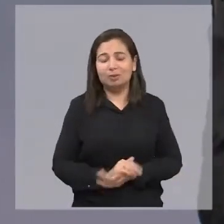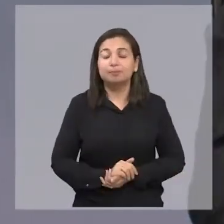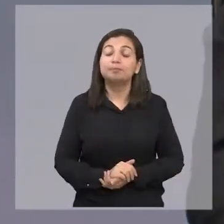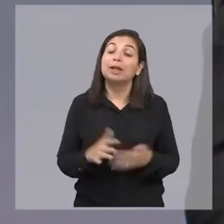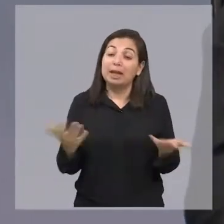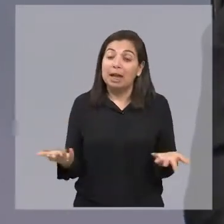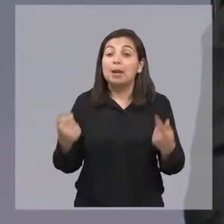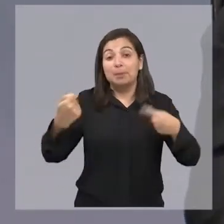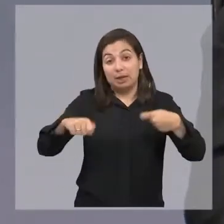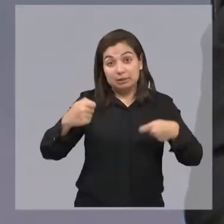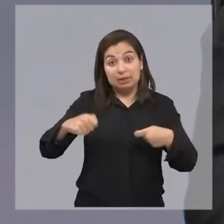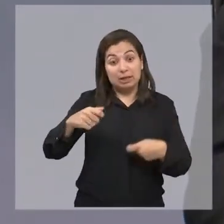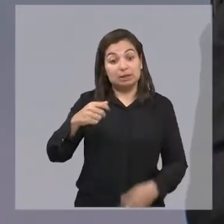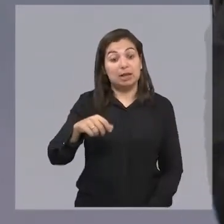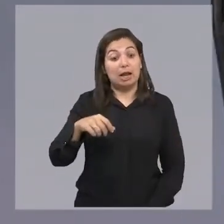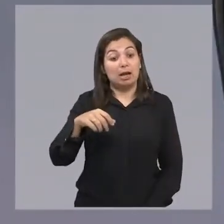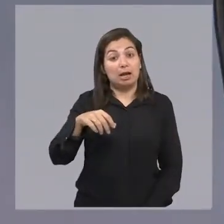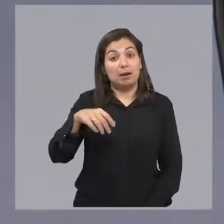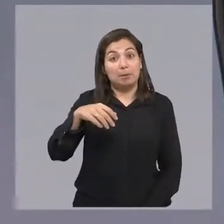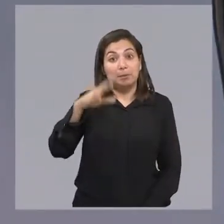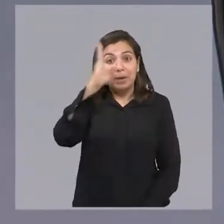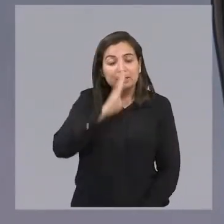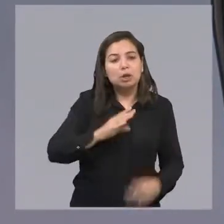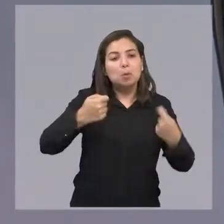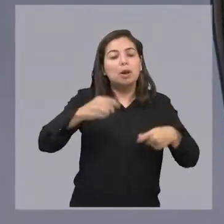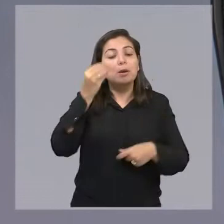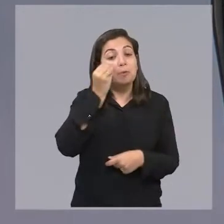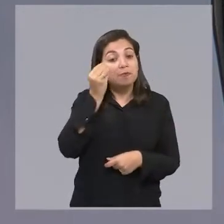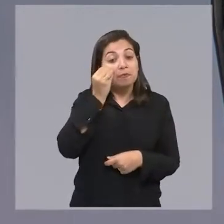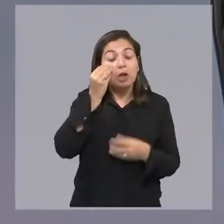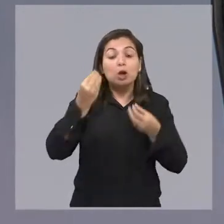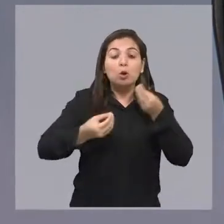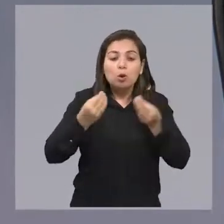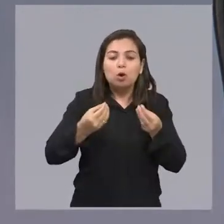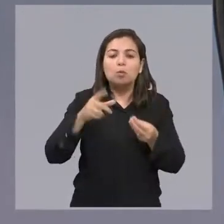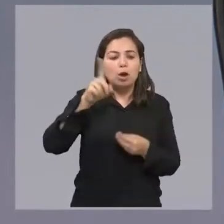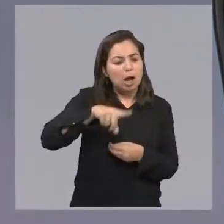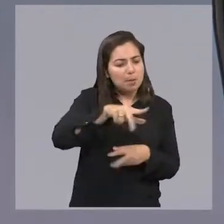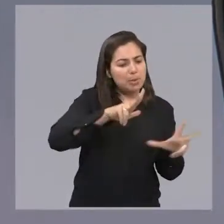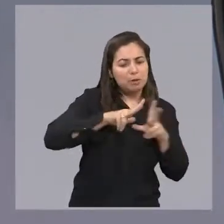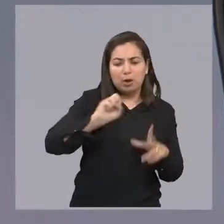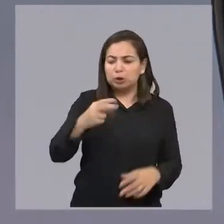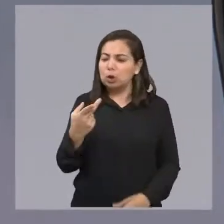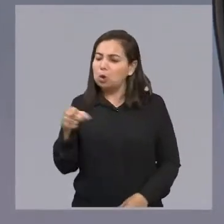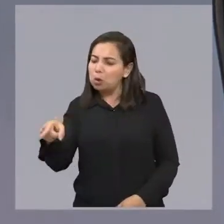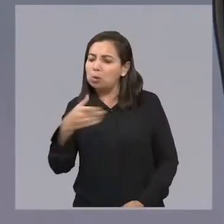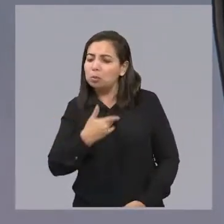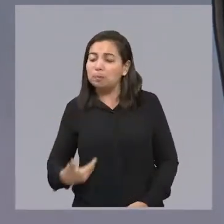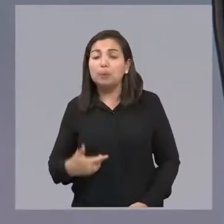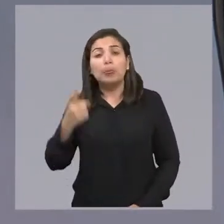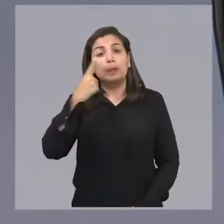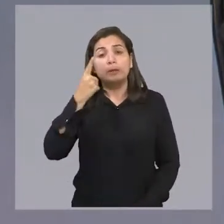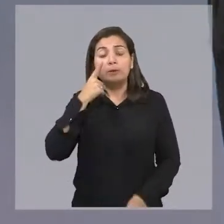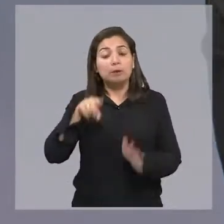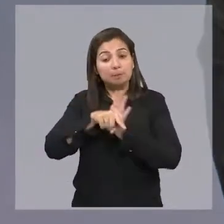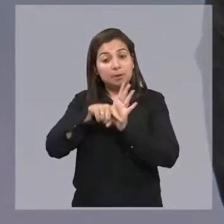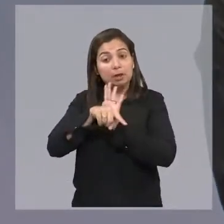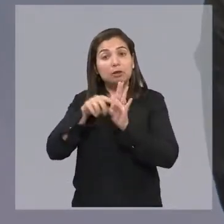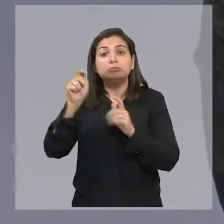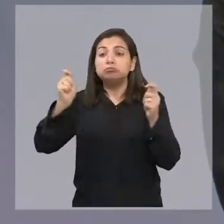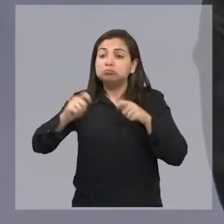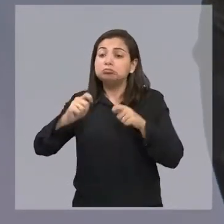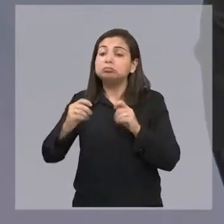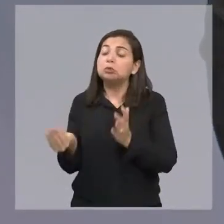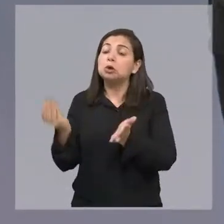eixos de pesquisa que ele quer fomentar e, independente de ser universidade privada ou universidade pública, o pesquisador vai lá, se candidata e recebe a